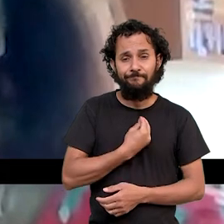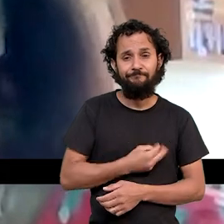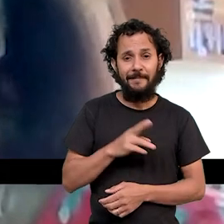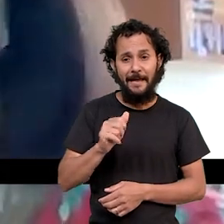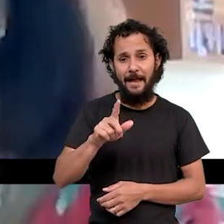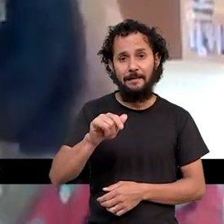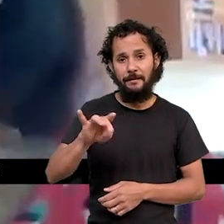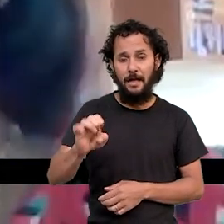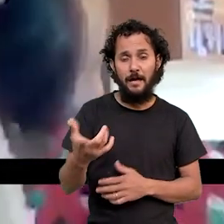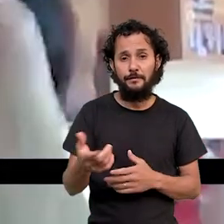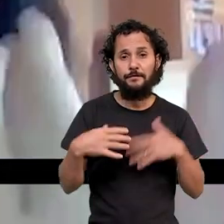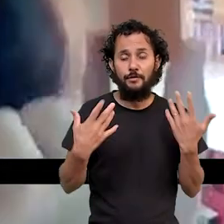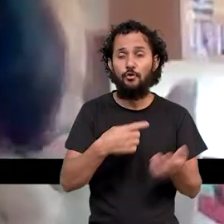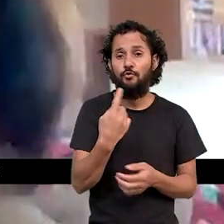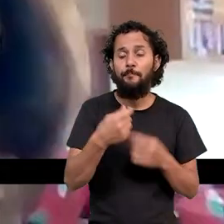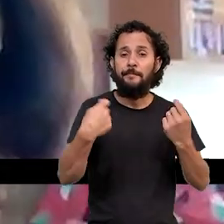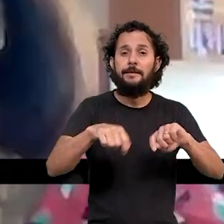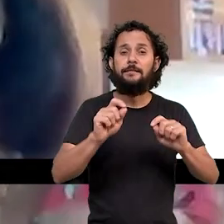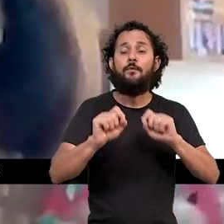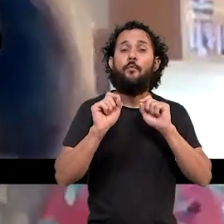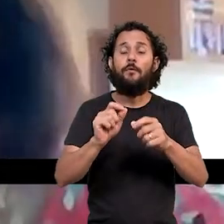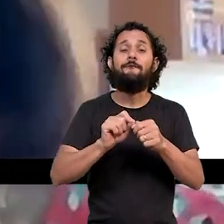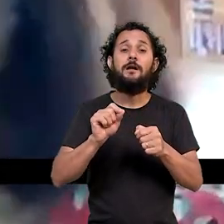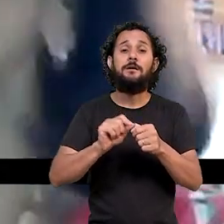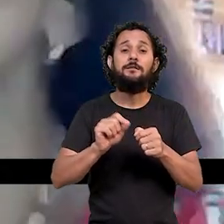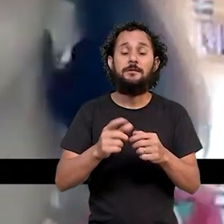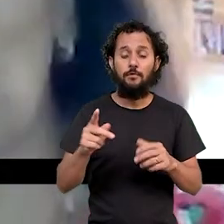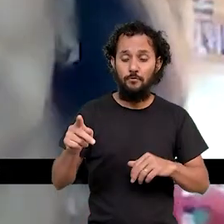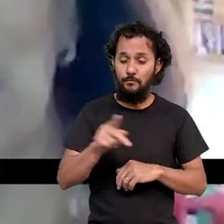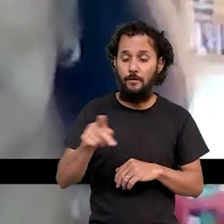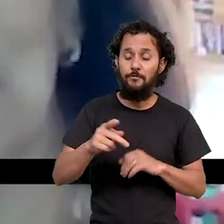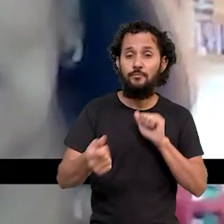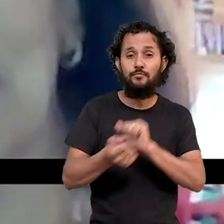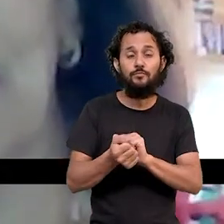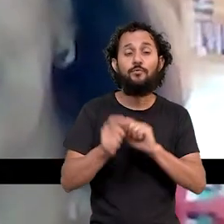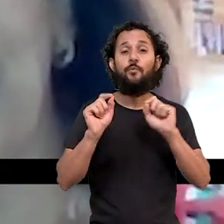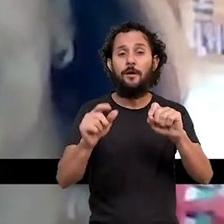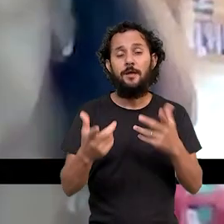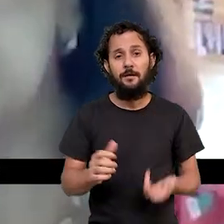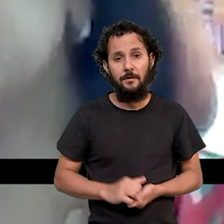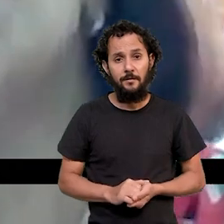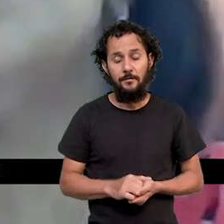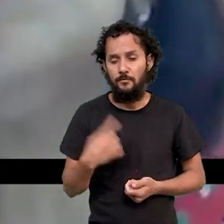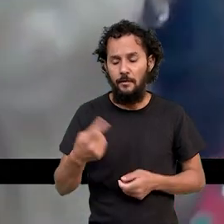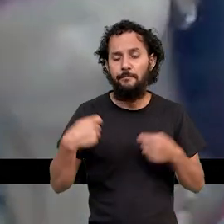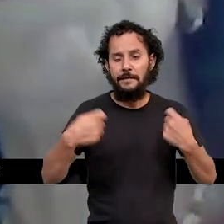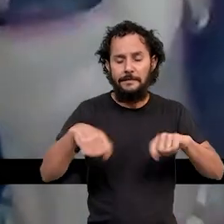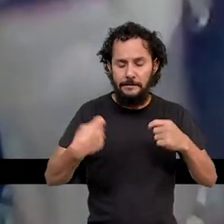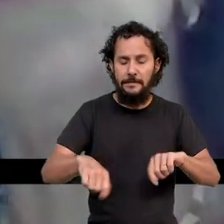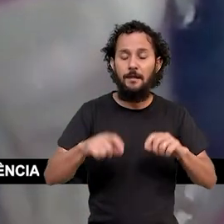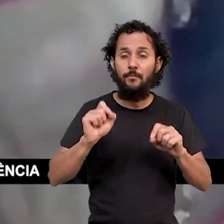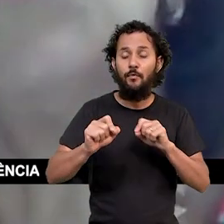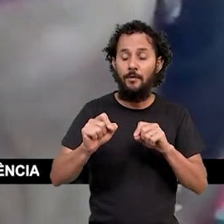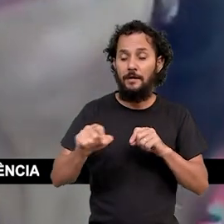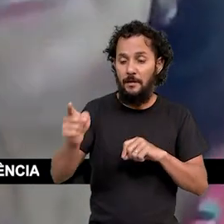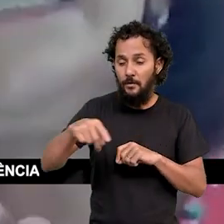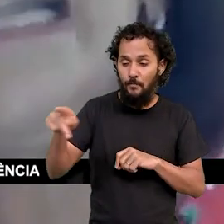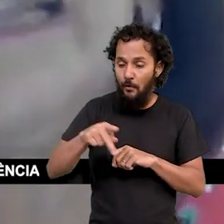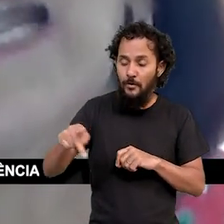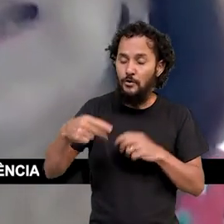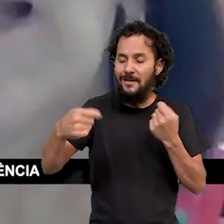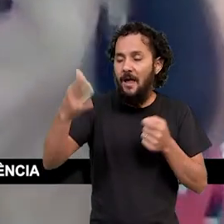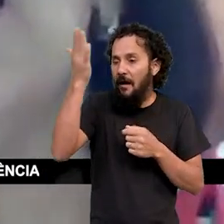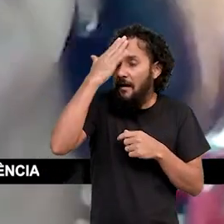infantil. Então, o que nós precisamos fazer com os professores? Nós precisamos levar os professores